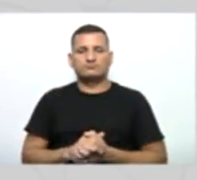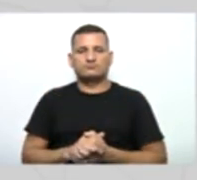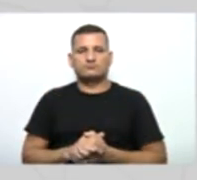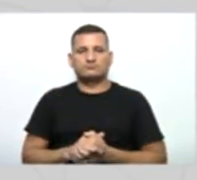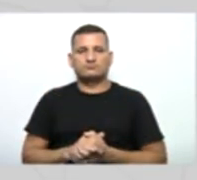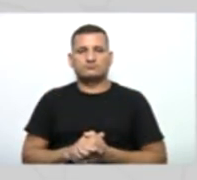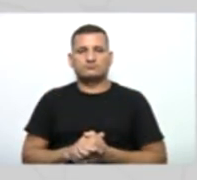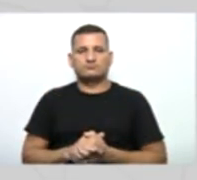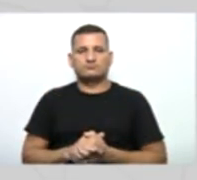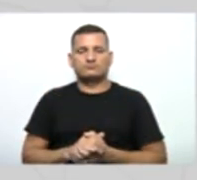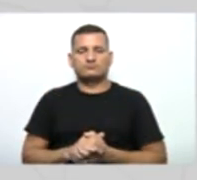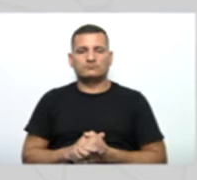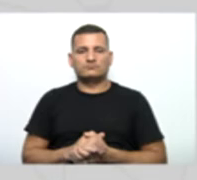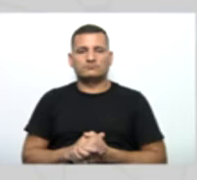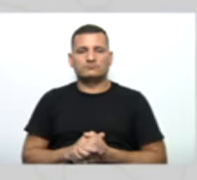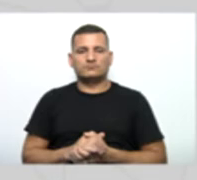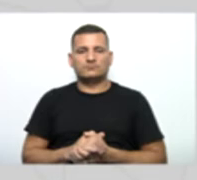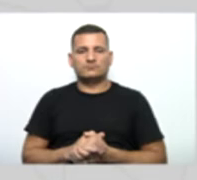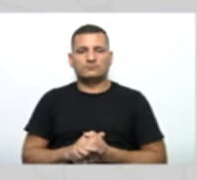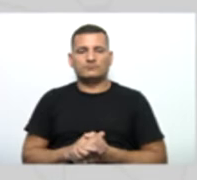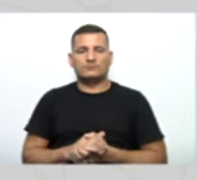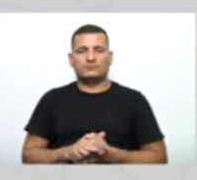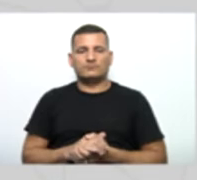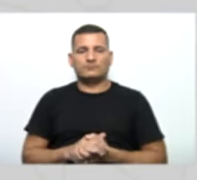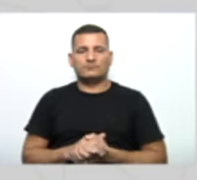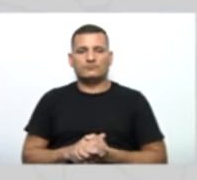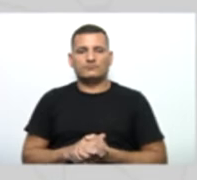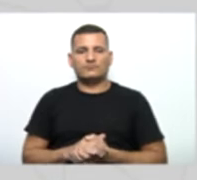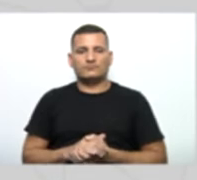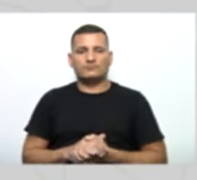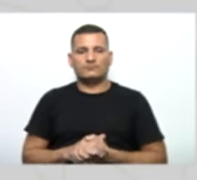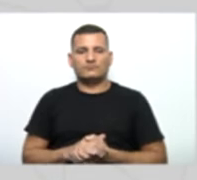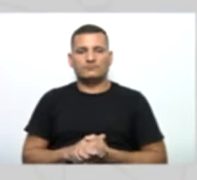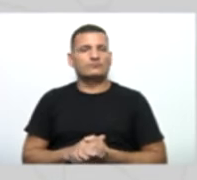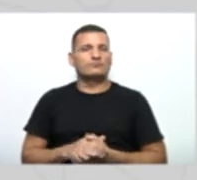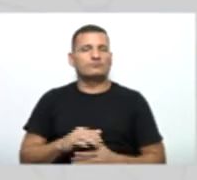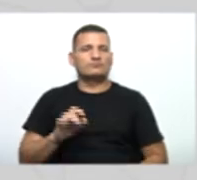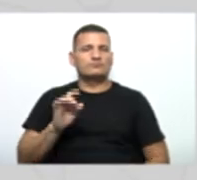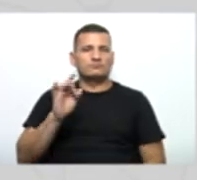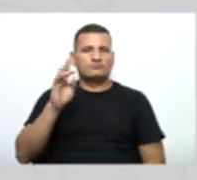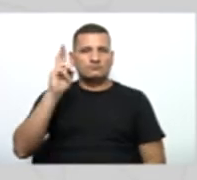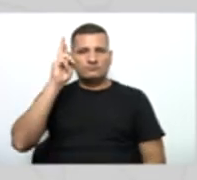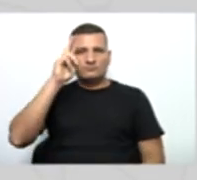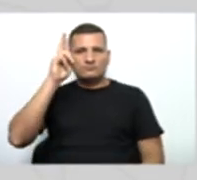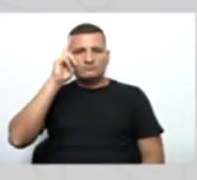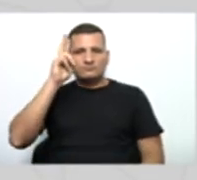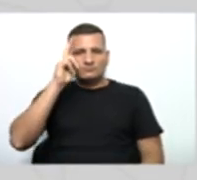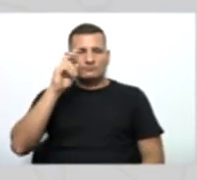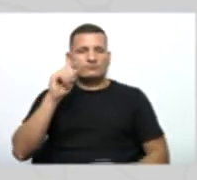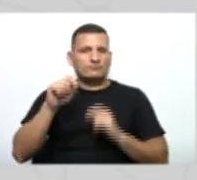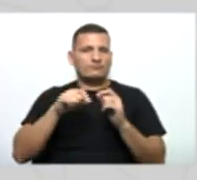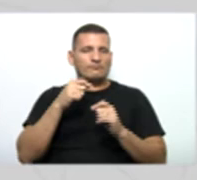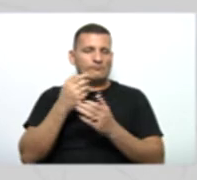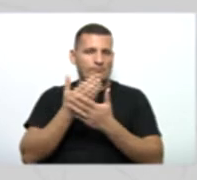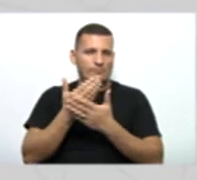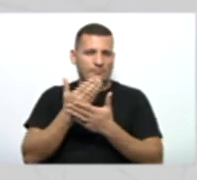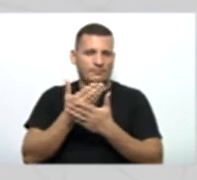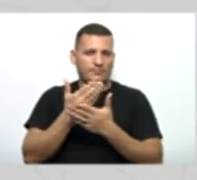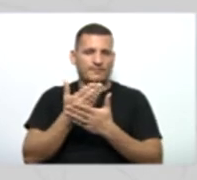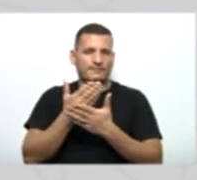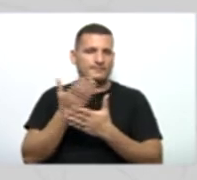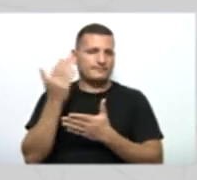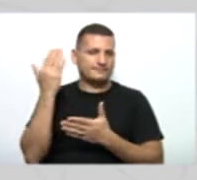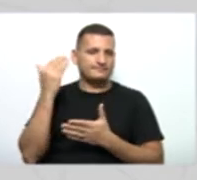nossas listas. Beleza? Então aqui é só uma recapitulação dos tipos de dados que uma lista pode